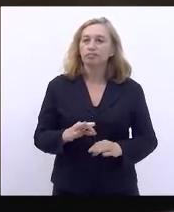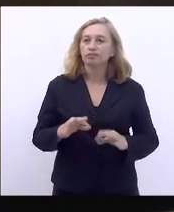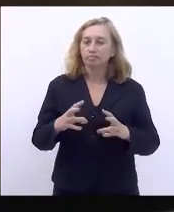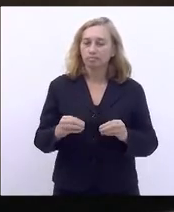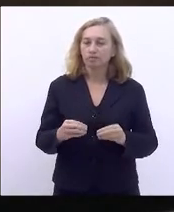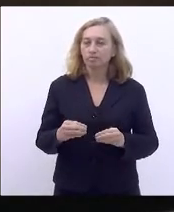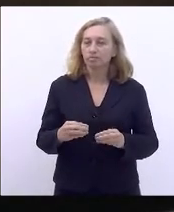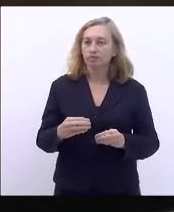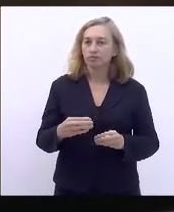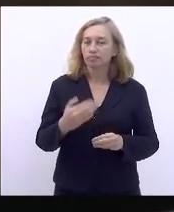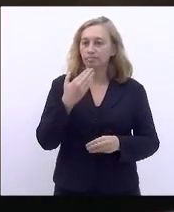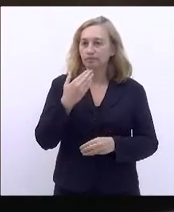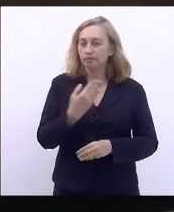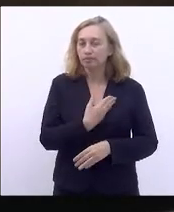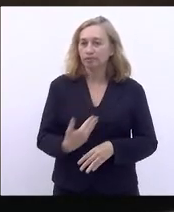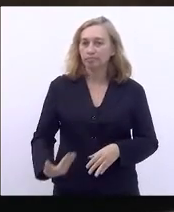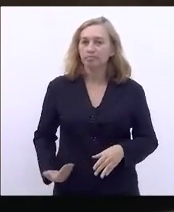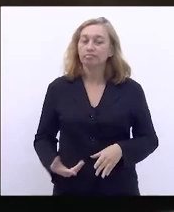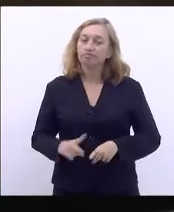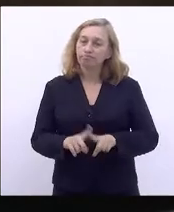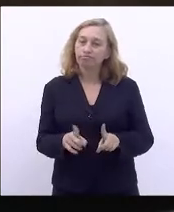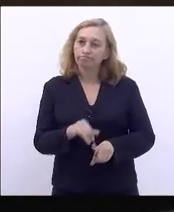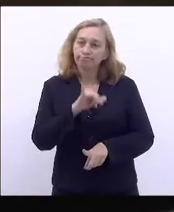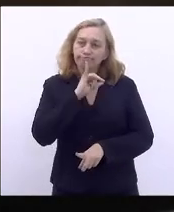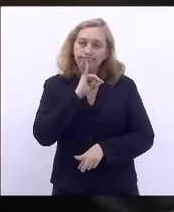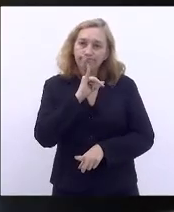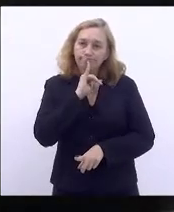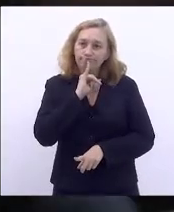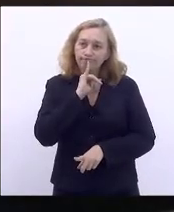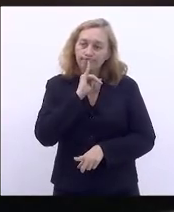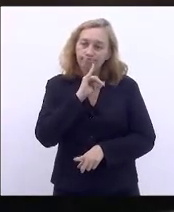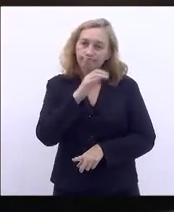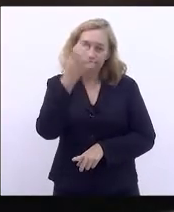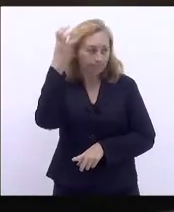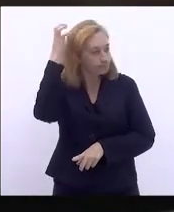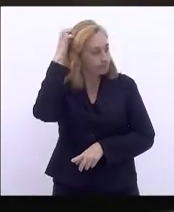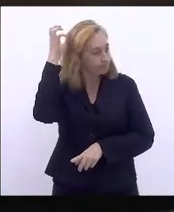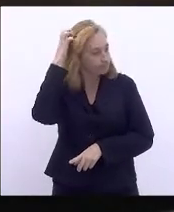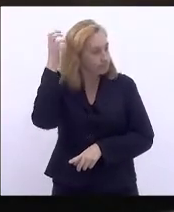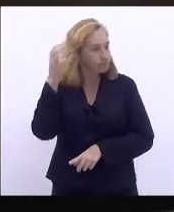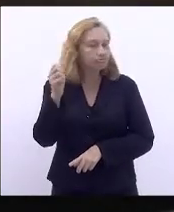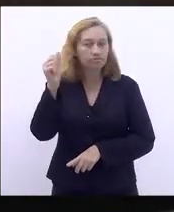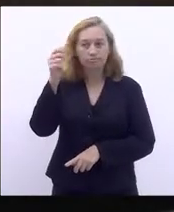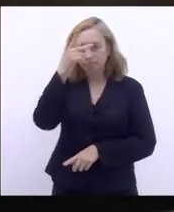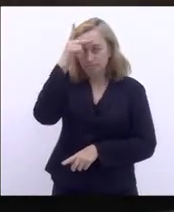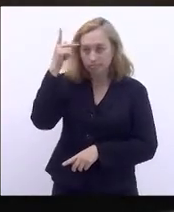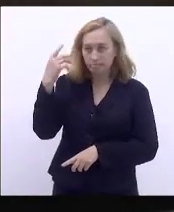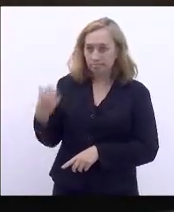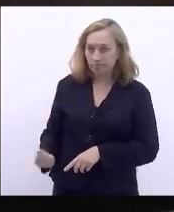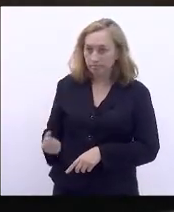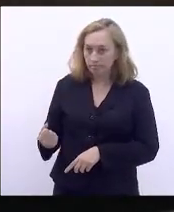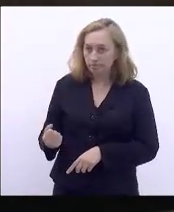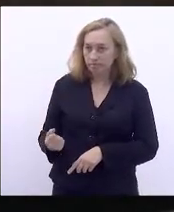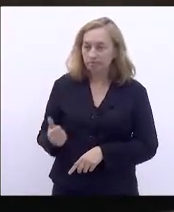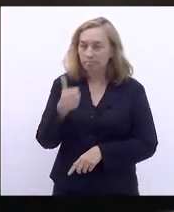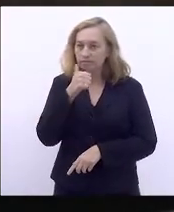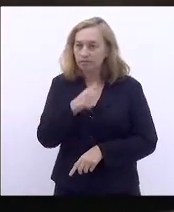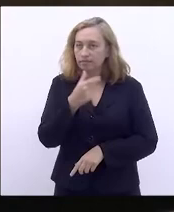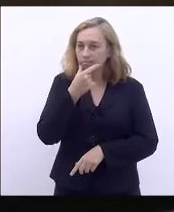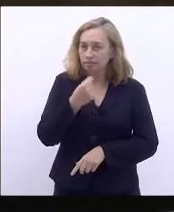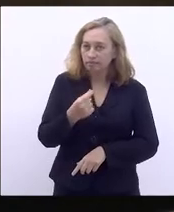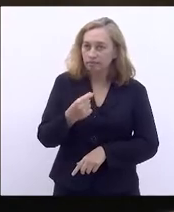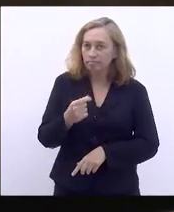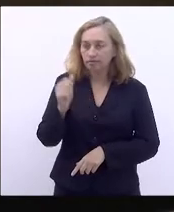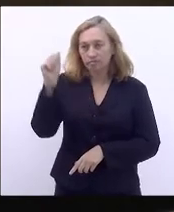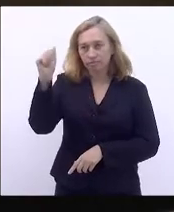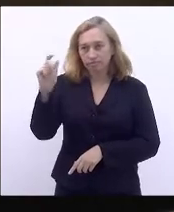mas, lamentavelmente, ainda estão sendo punidos os pensionistas, as pensionistas e os